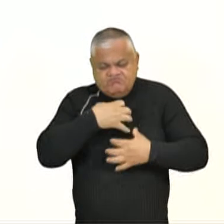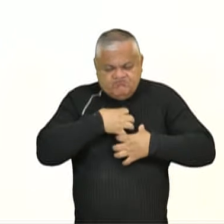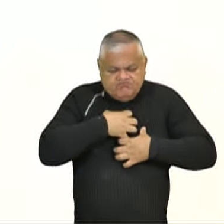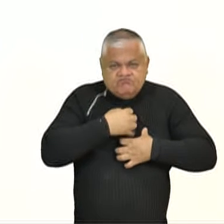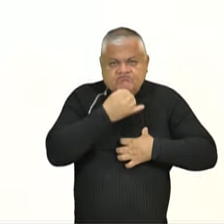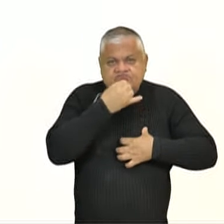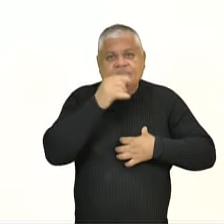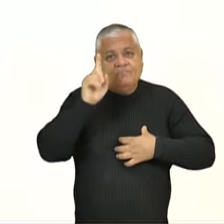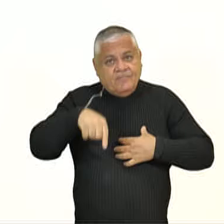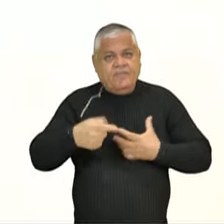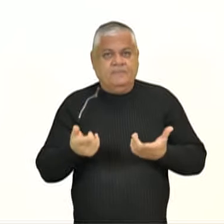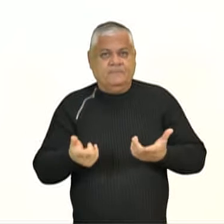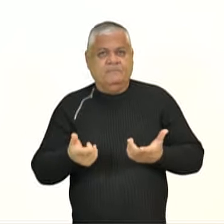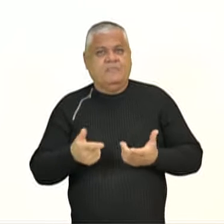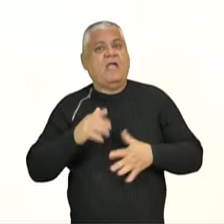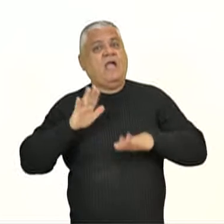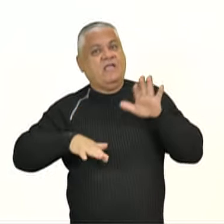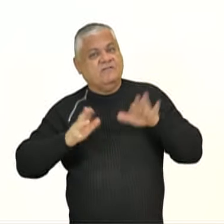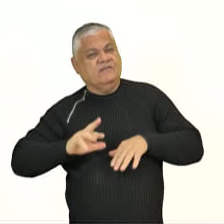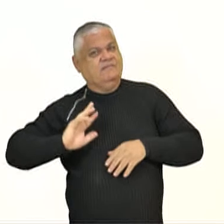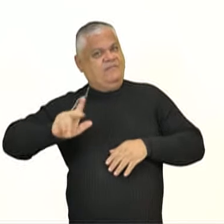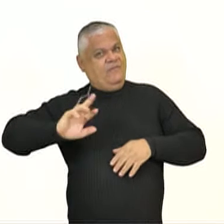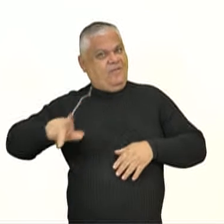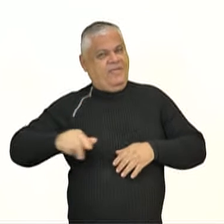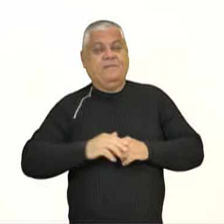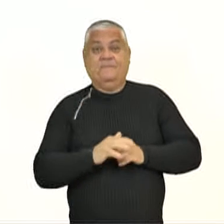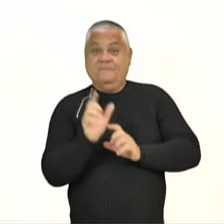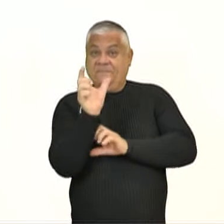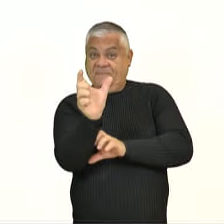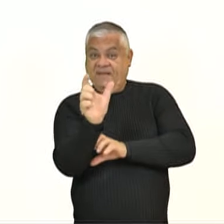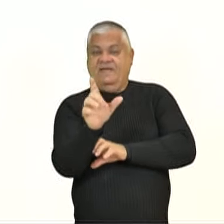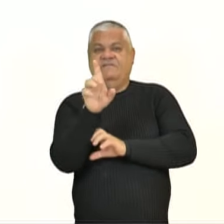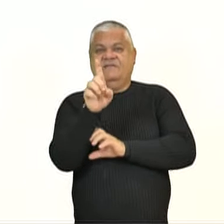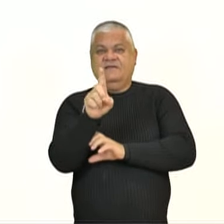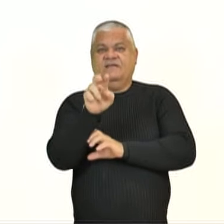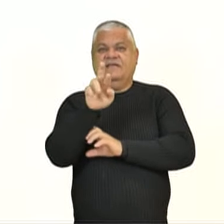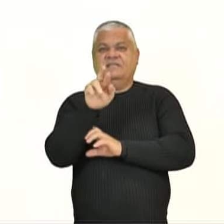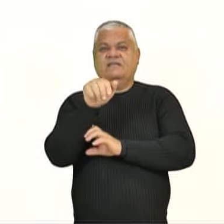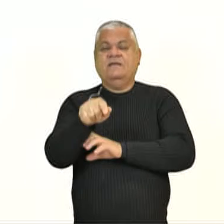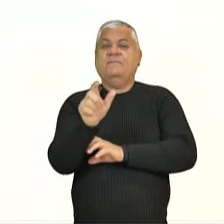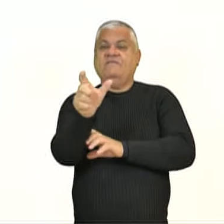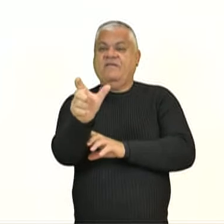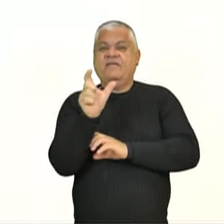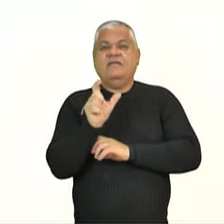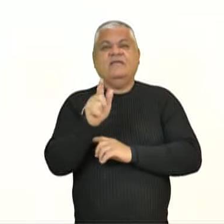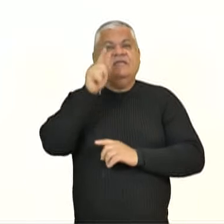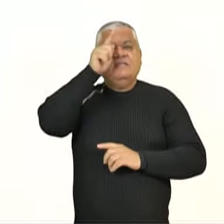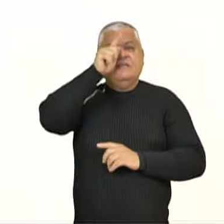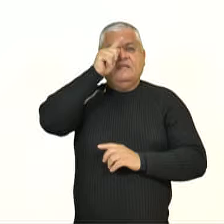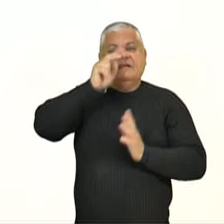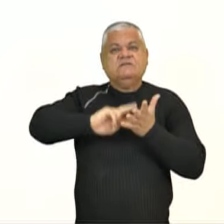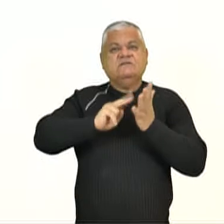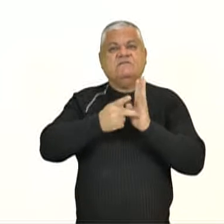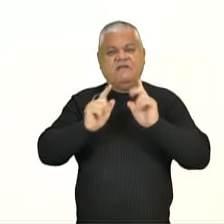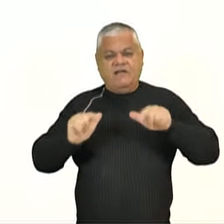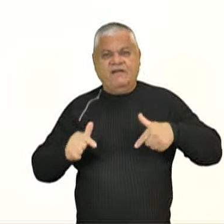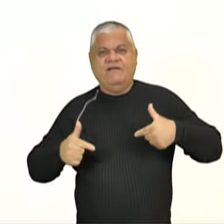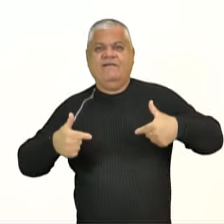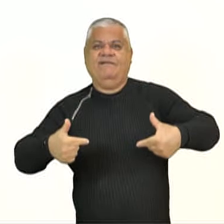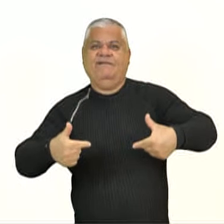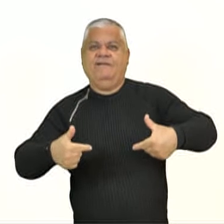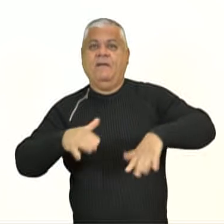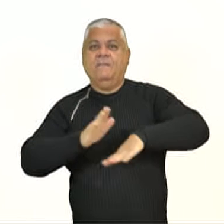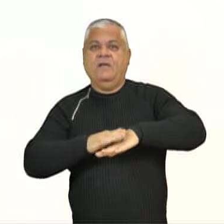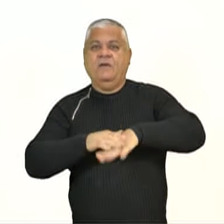é? Nem sempre. A palavra drama vem do grego, que significa ação. Quem faz a ação é